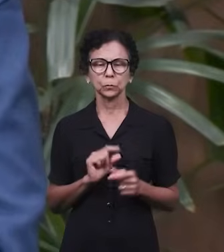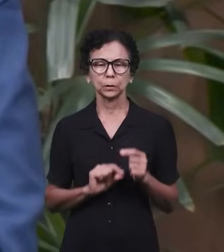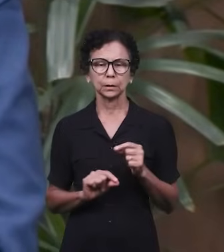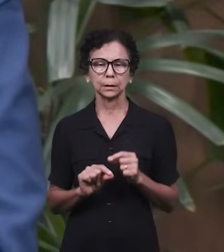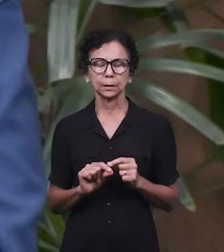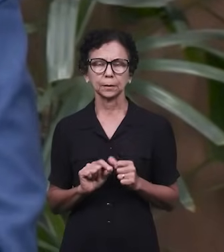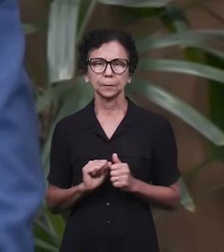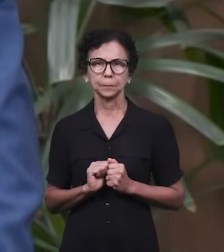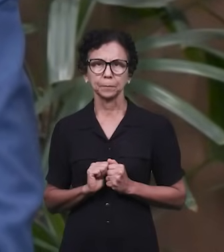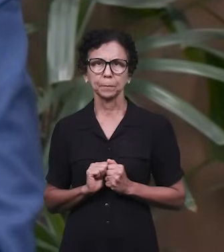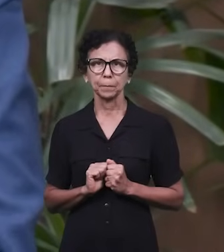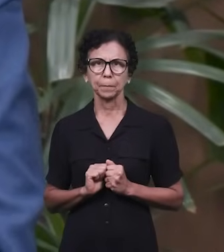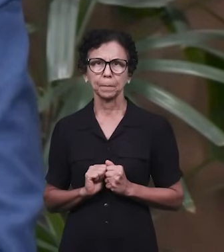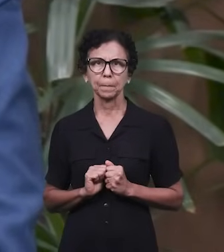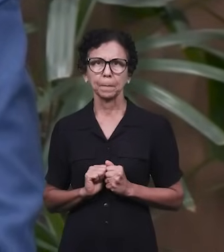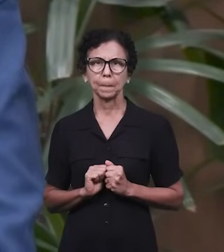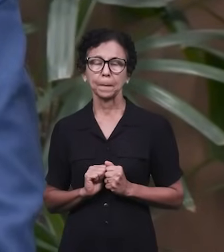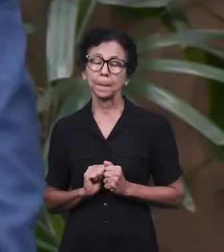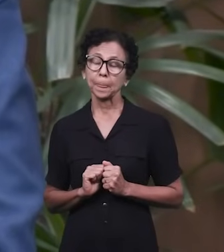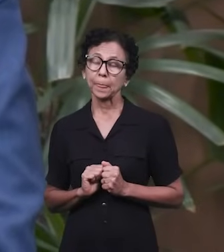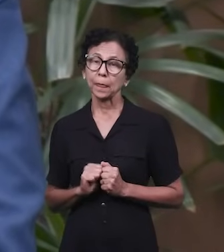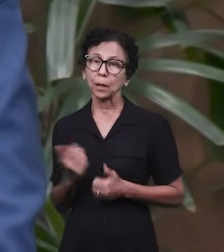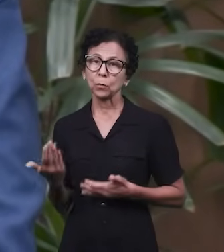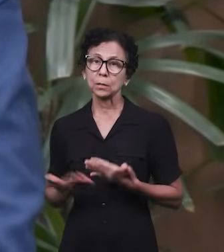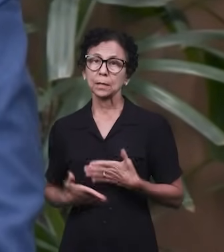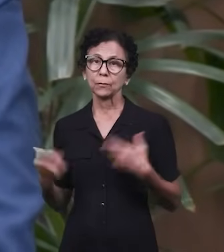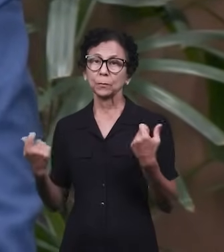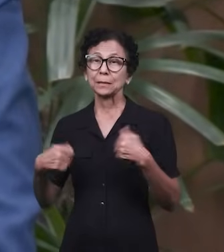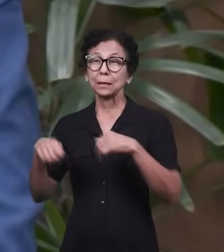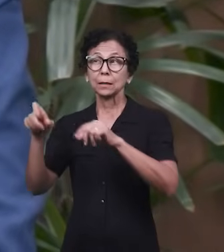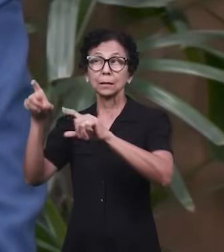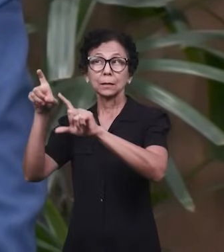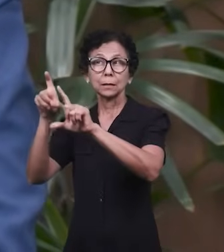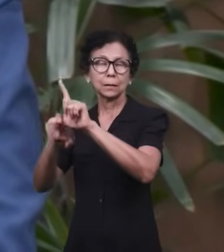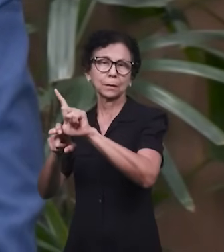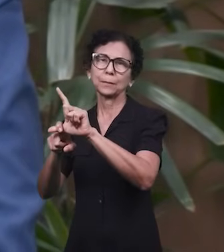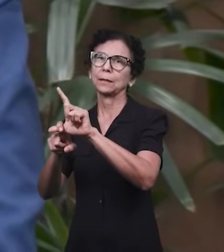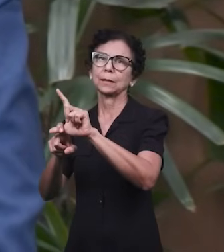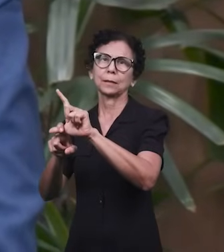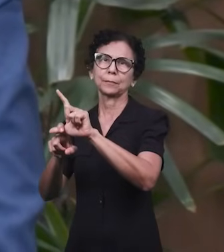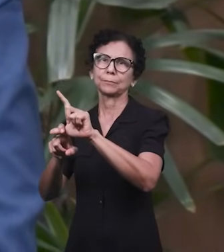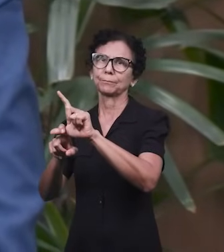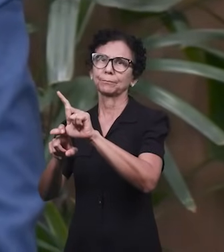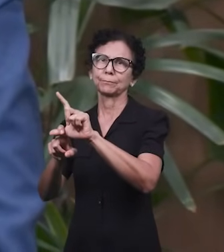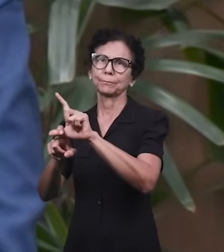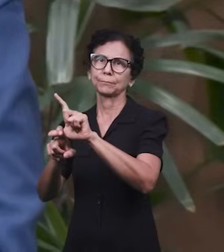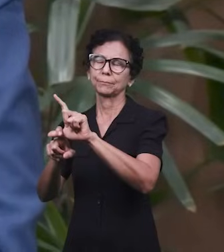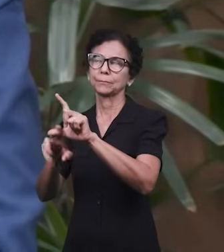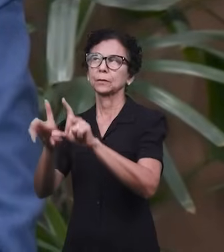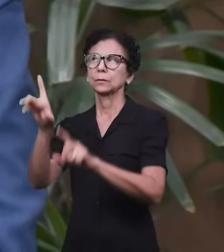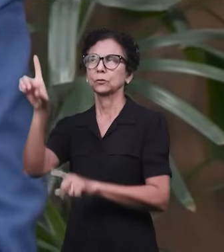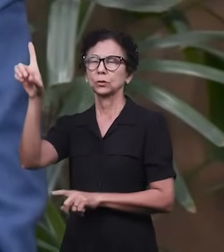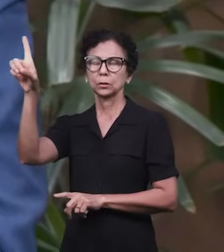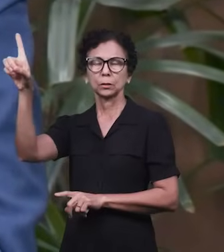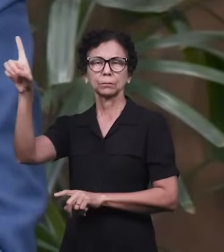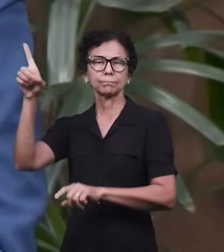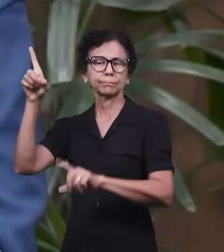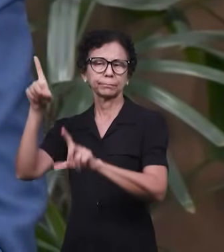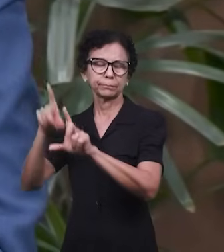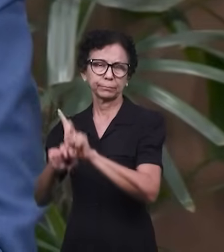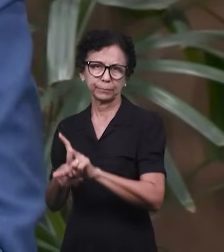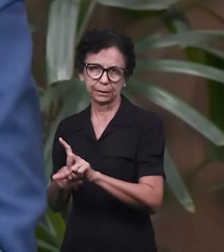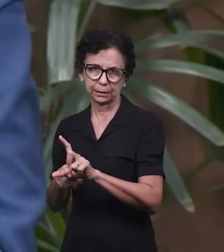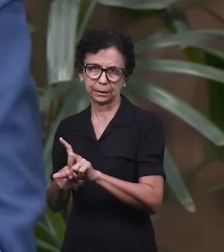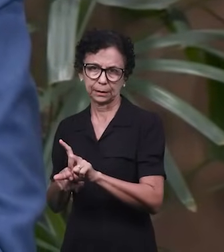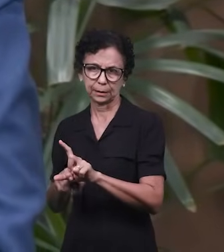ser totalmente dependente de Deus. Porque a chance de haver um erro não sendo